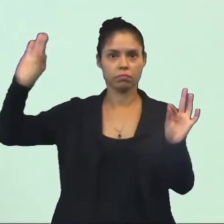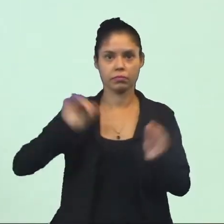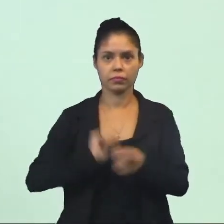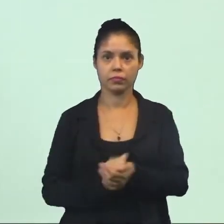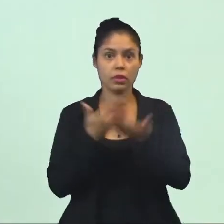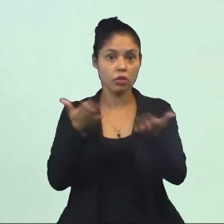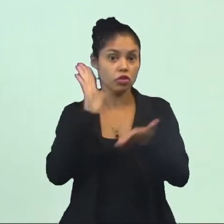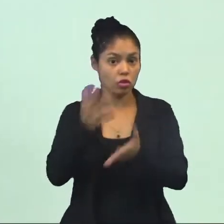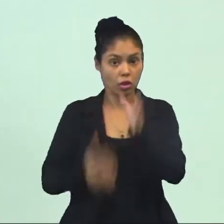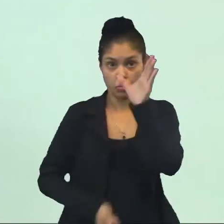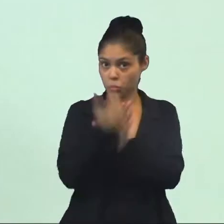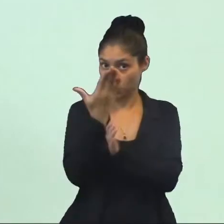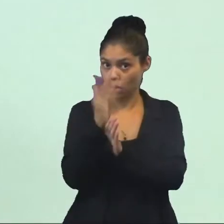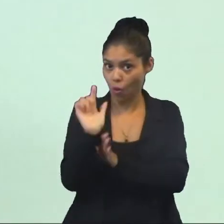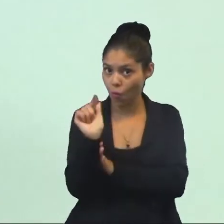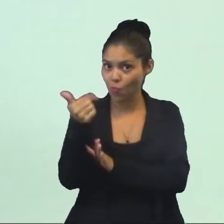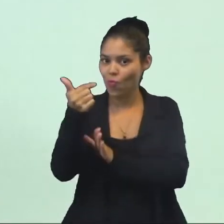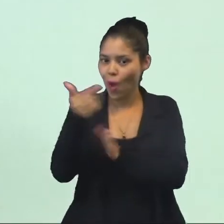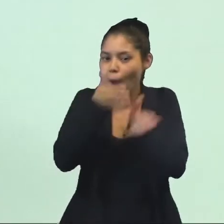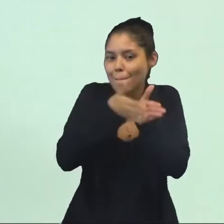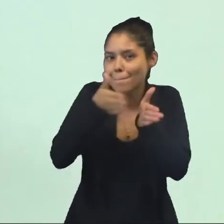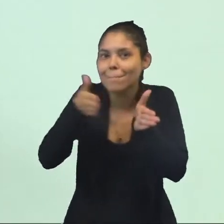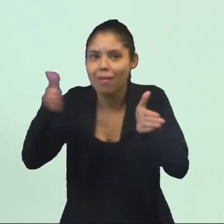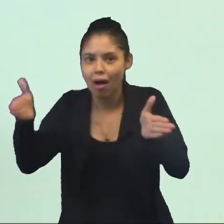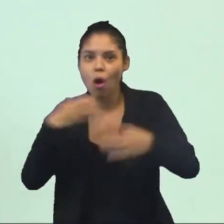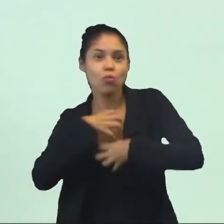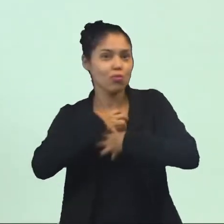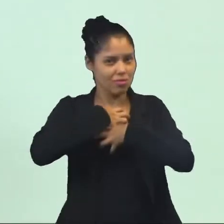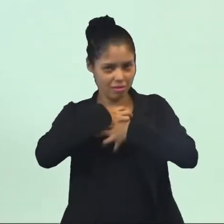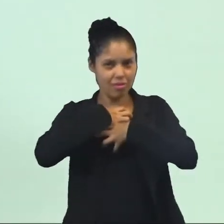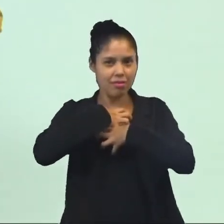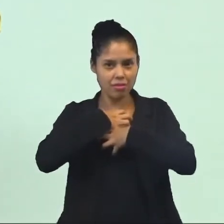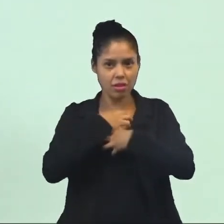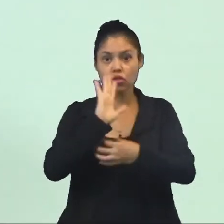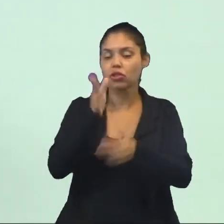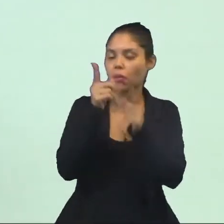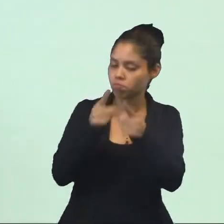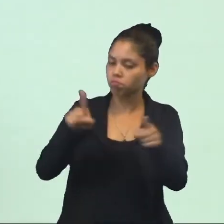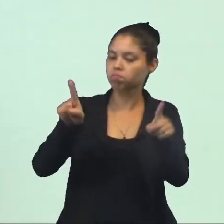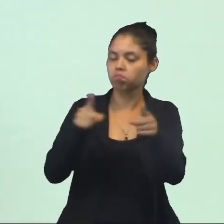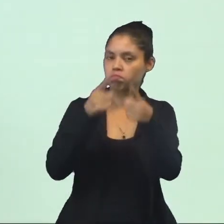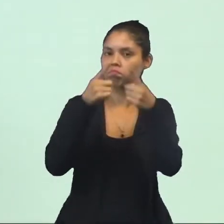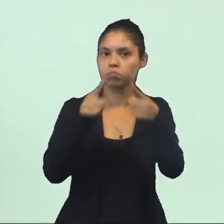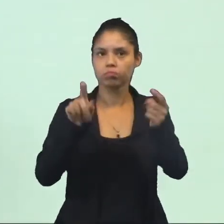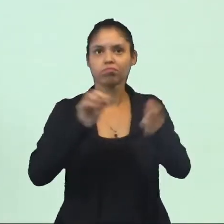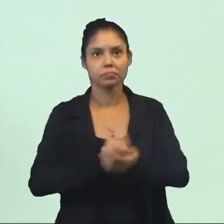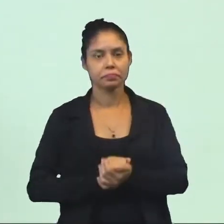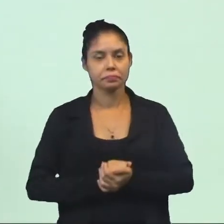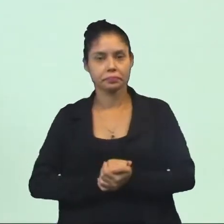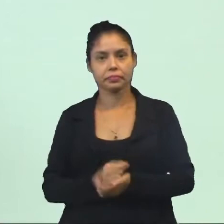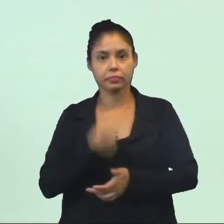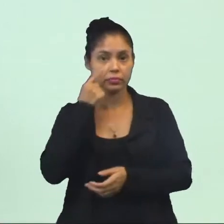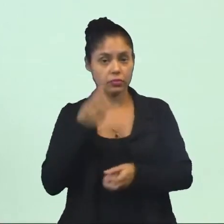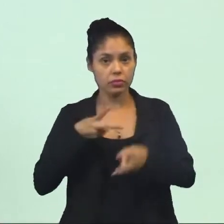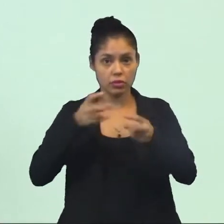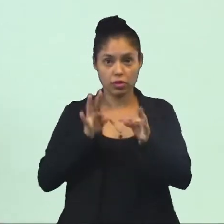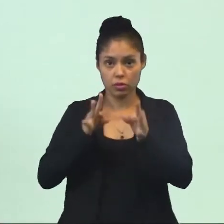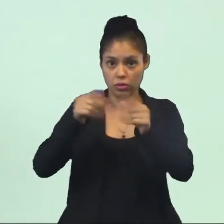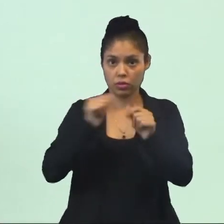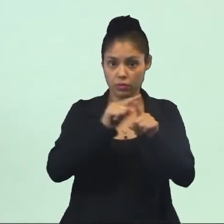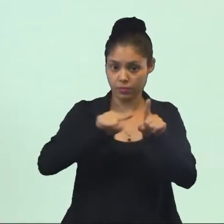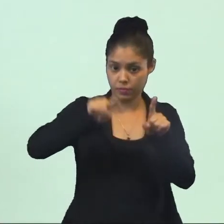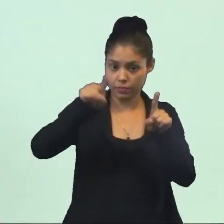aqui ou uma percussão é que é um ritmo né é que o a melodia e aí observa que eu fiz tudo